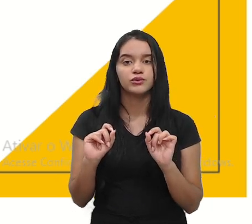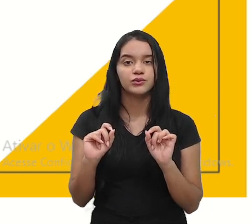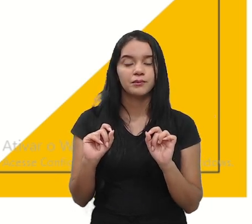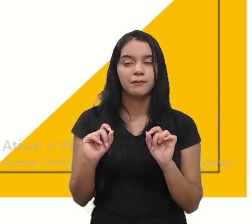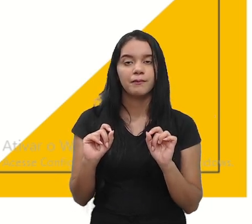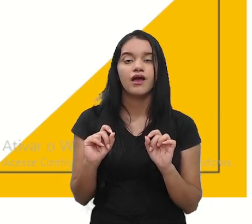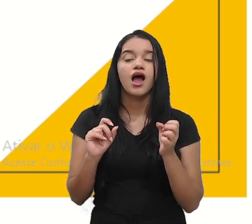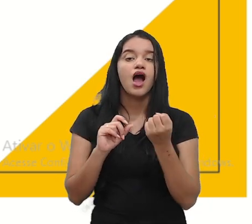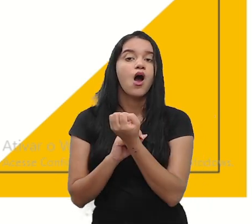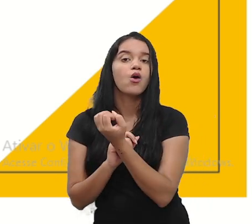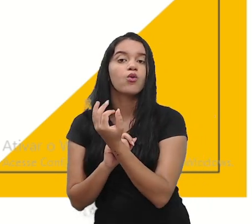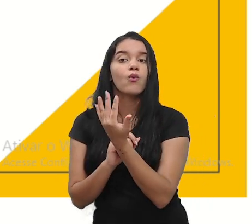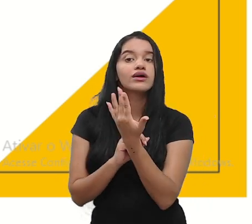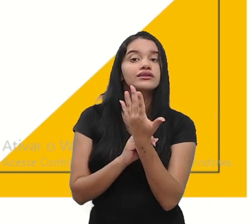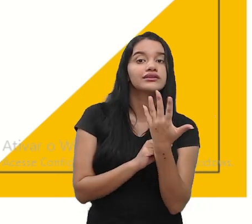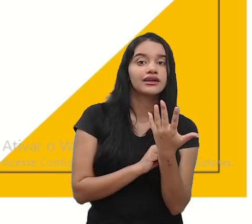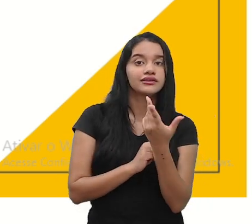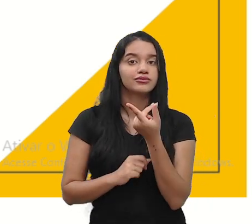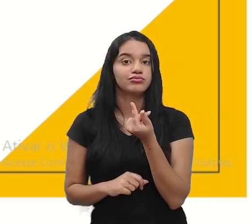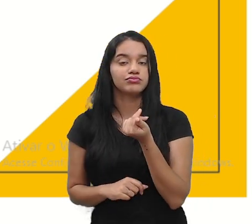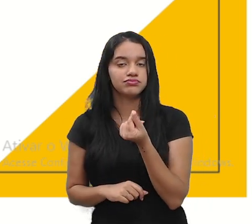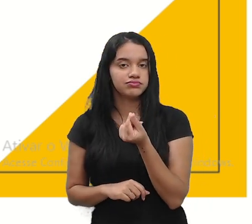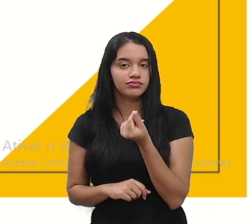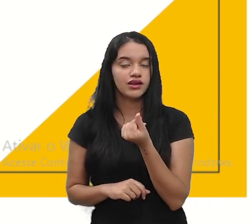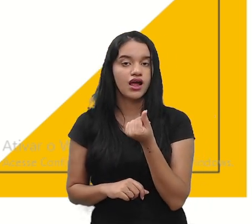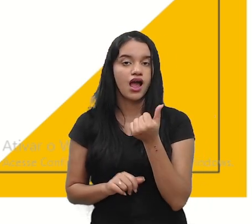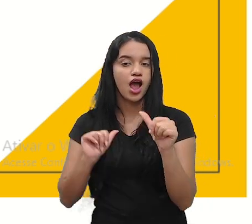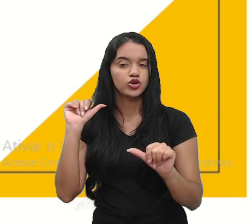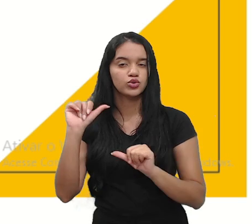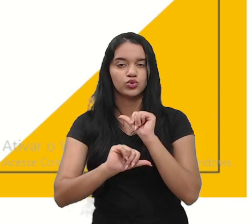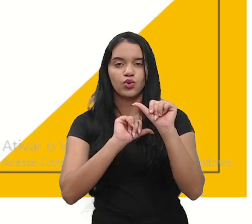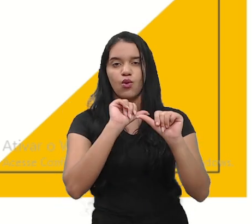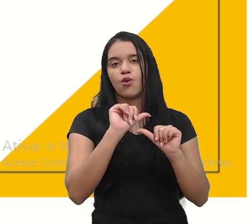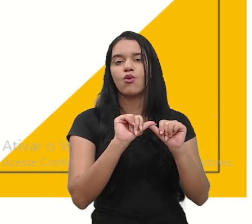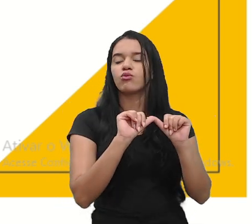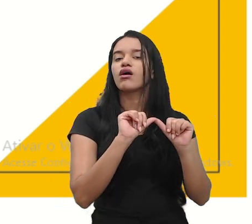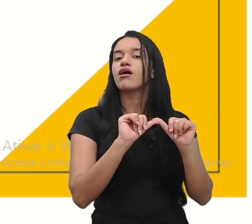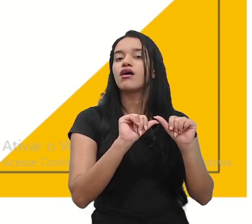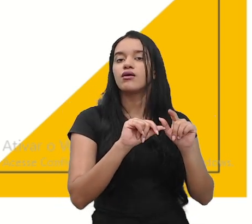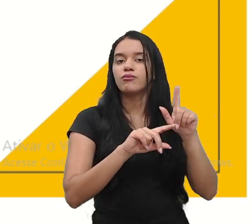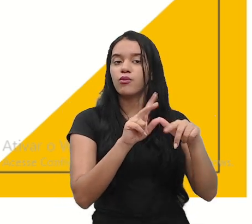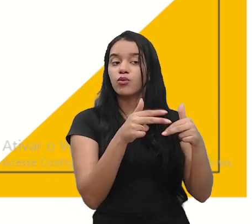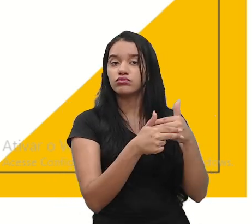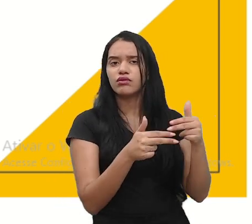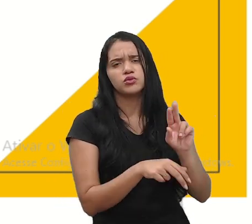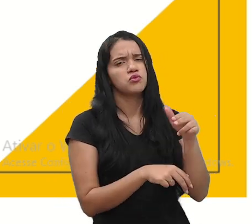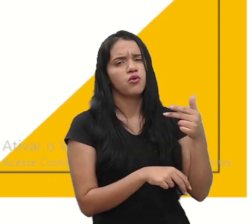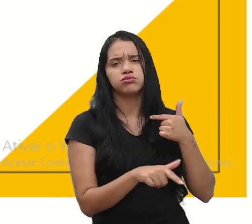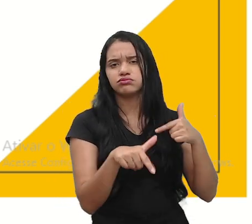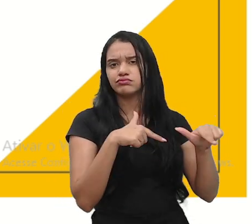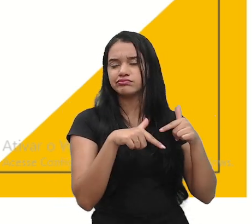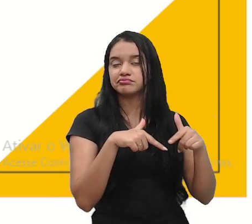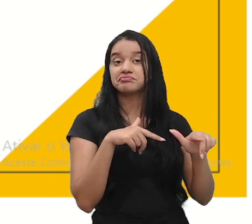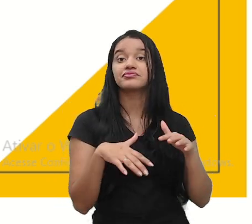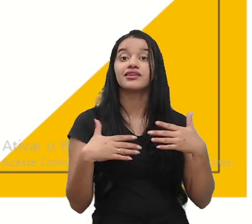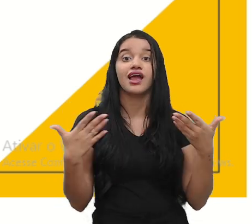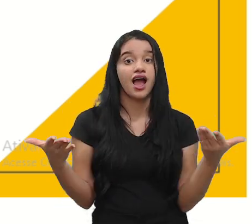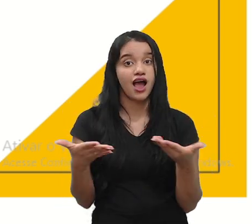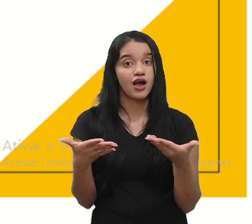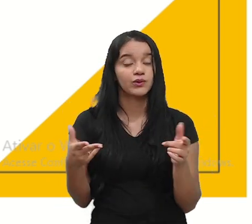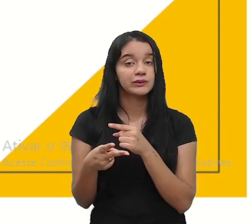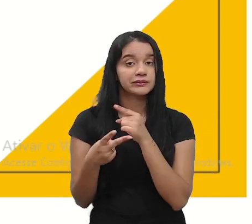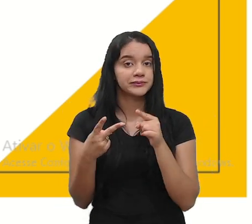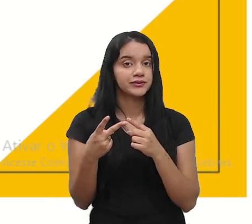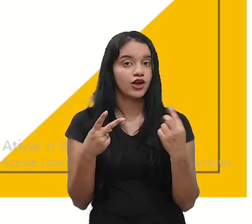refere-se à quantidade monetária atribuída à troca por um bem ou serviço, certo? E o valor,